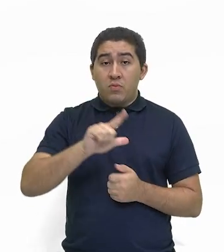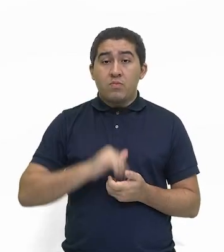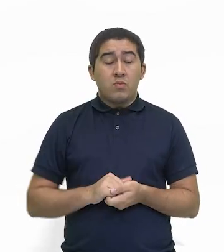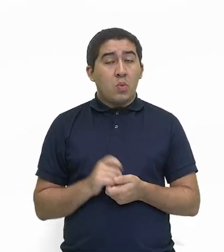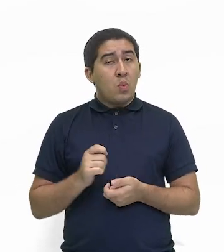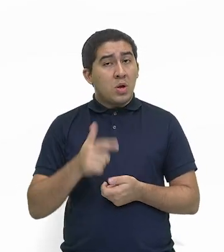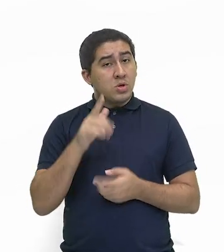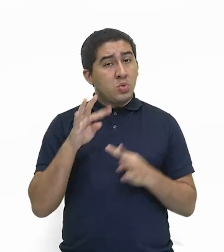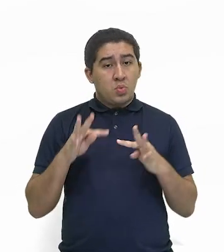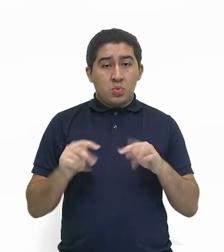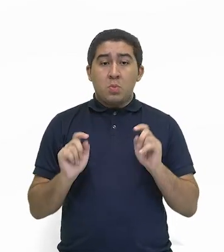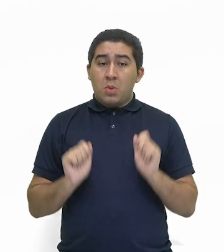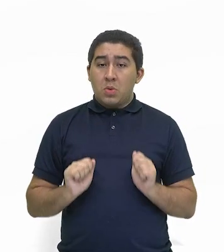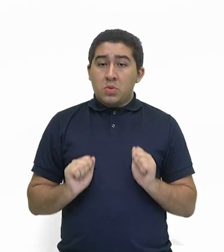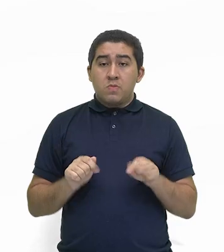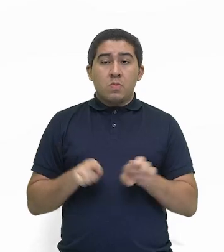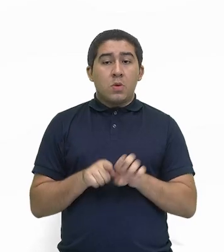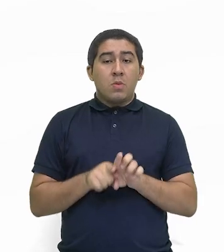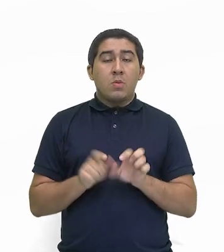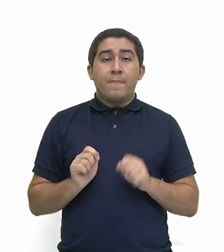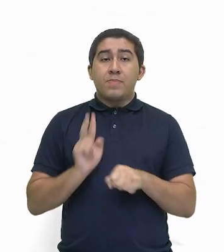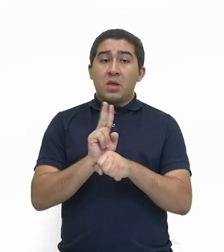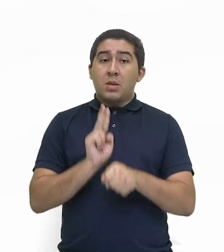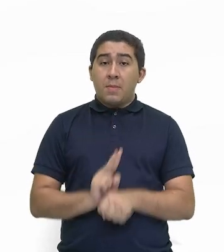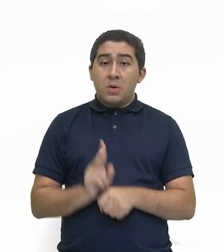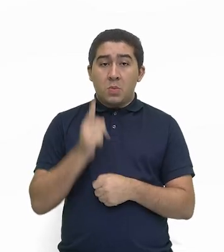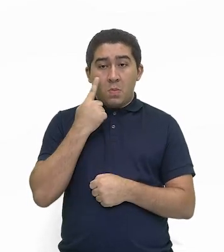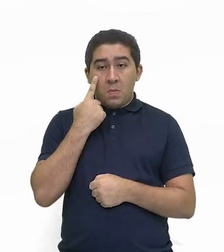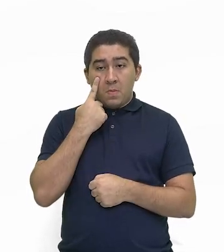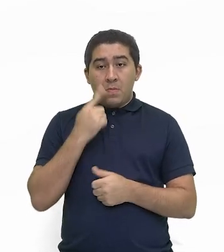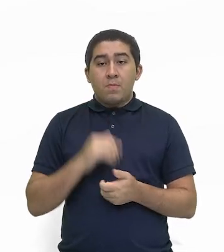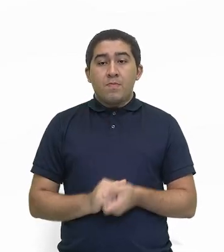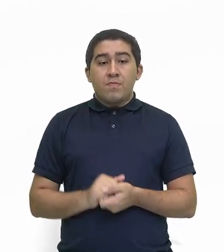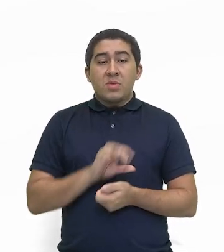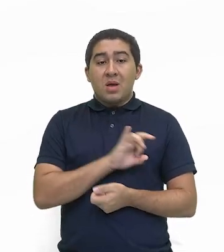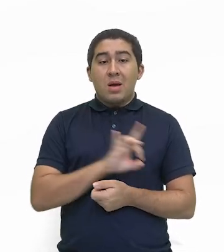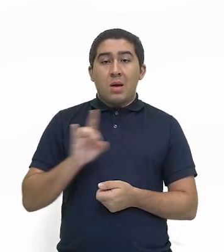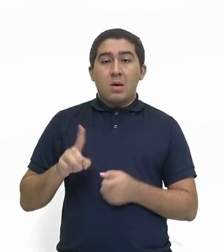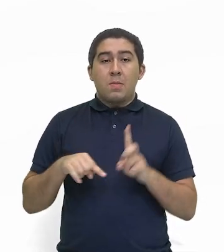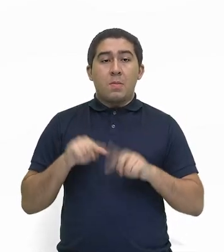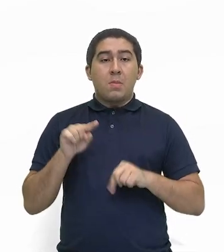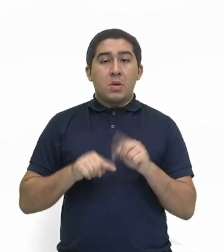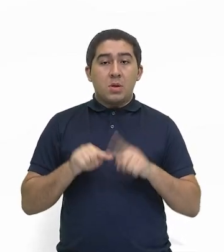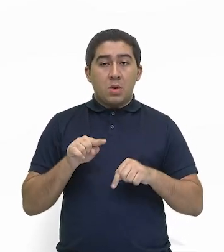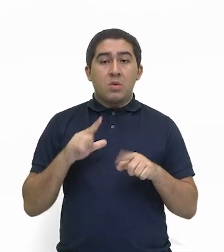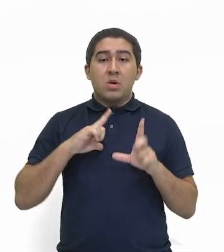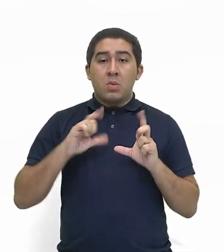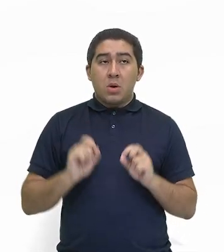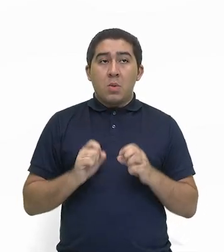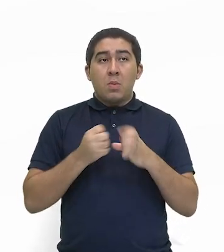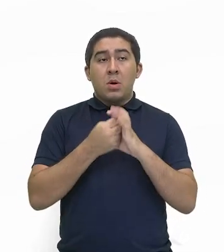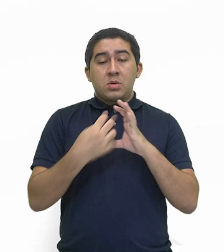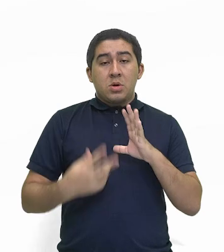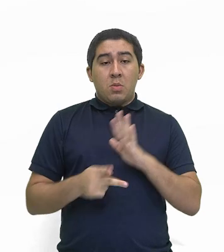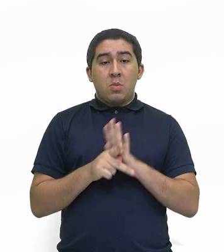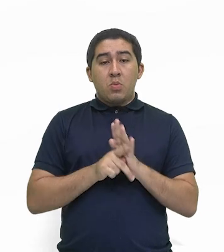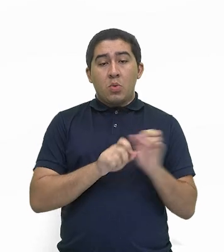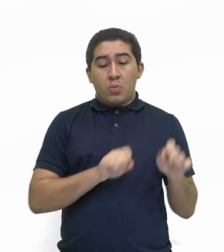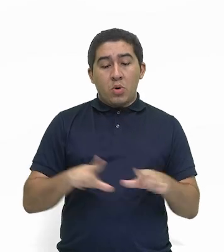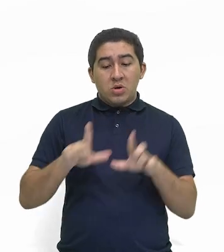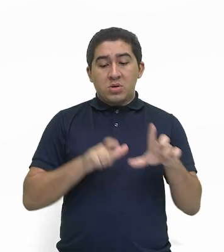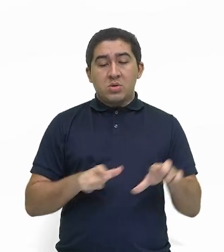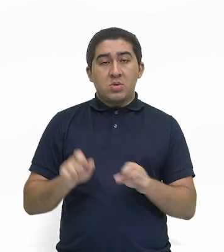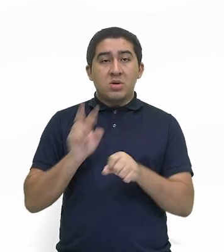tudo, viu, gente? Tratamento. Cada componente, ele passa por um processo